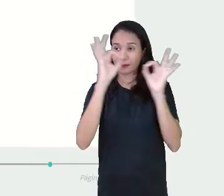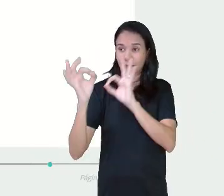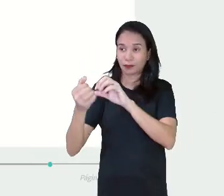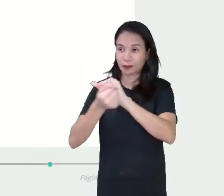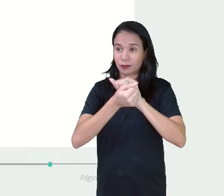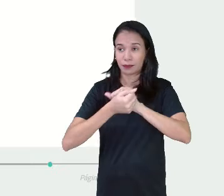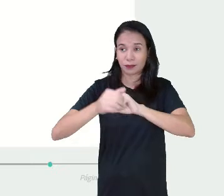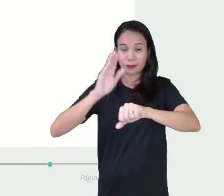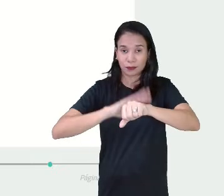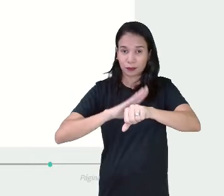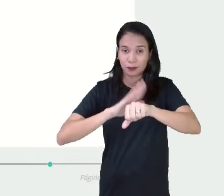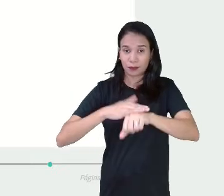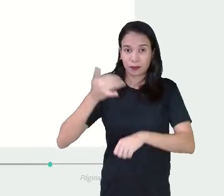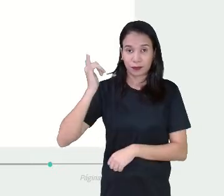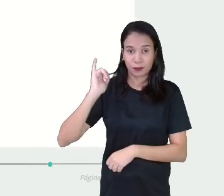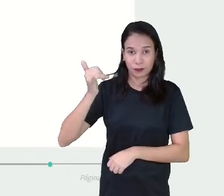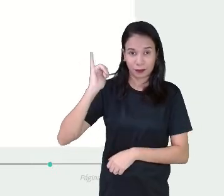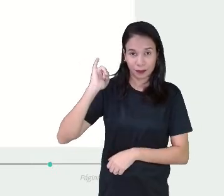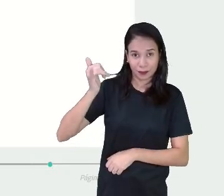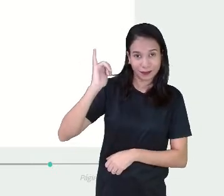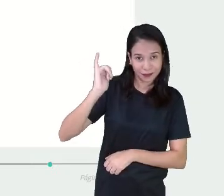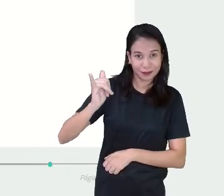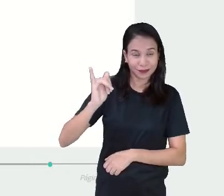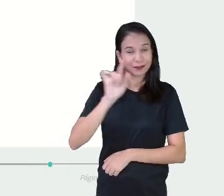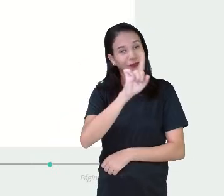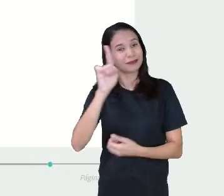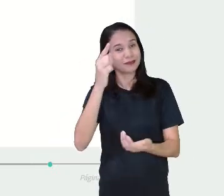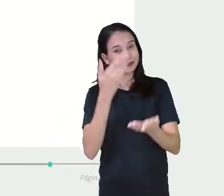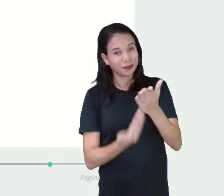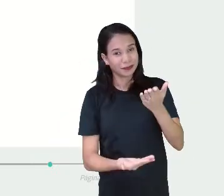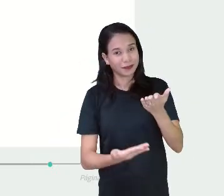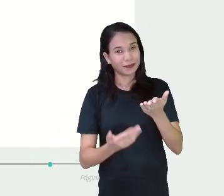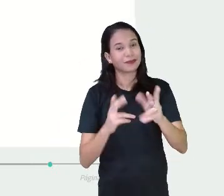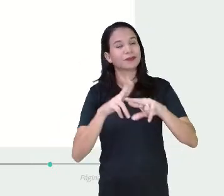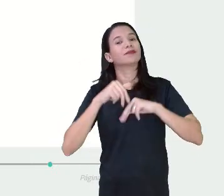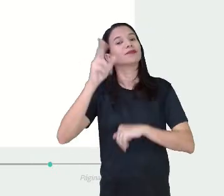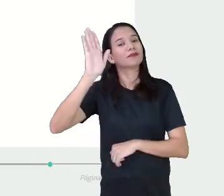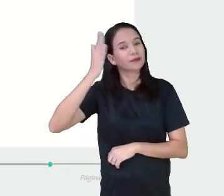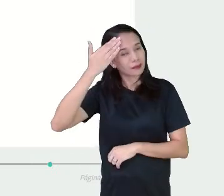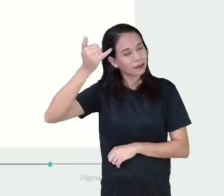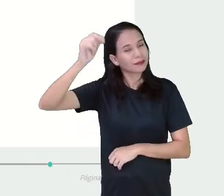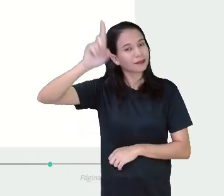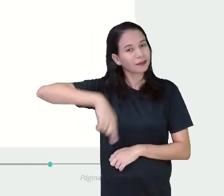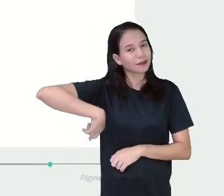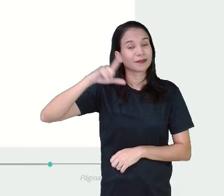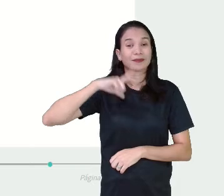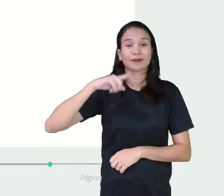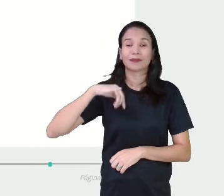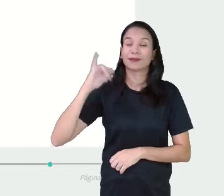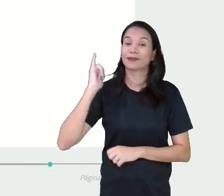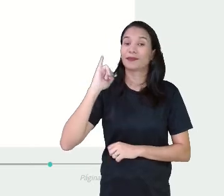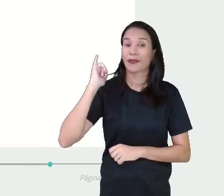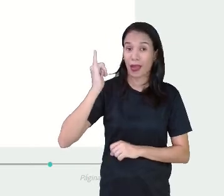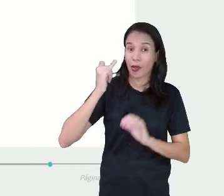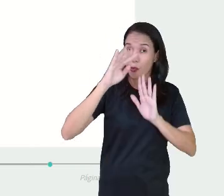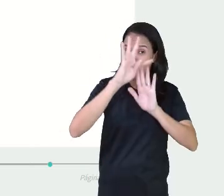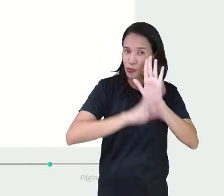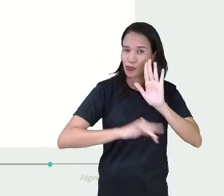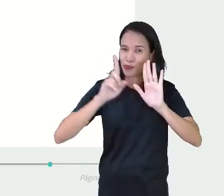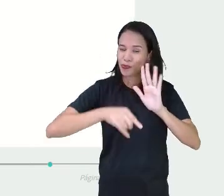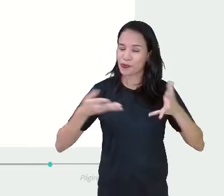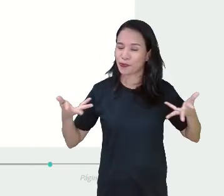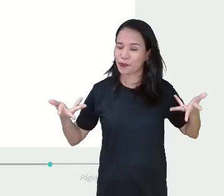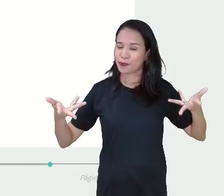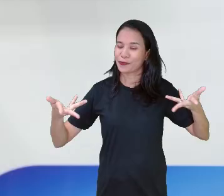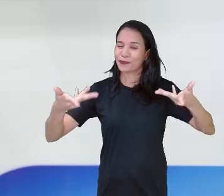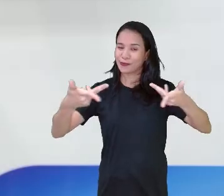nosso momento de contação de histórias. Não percam. Vocês sabem que as histórias que eu trago são